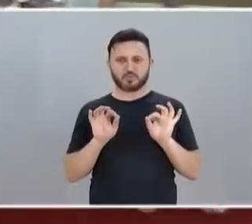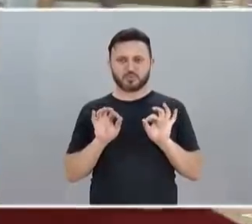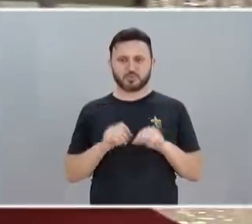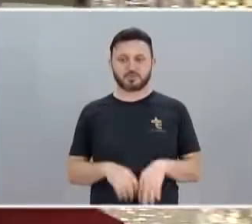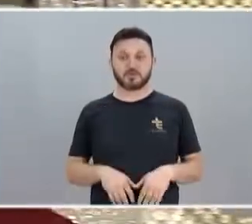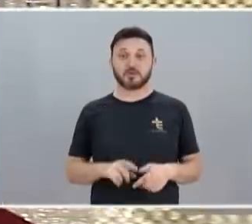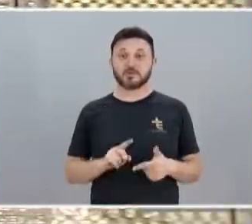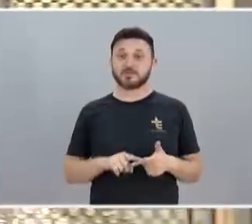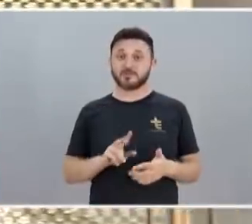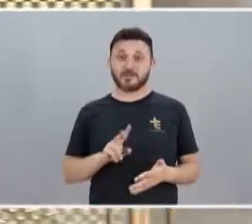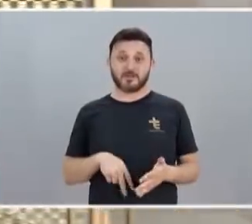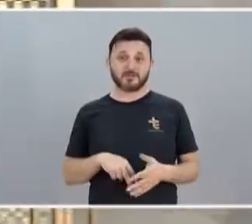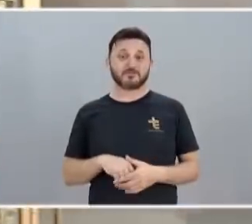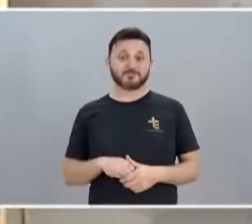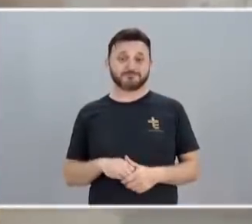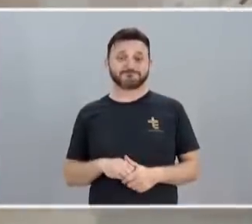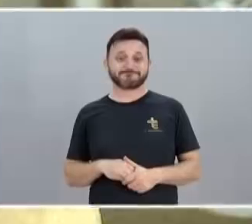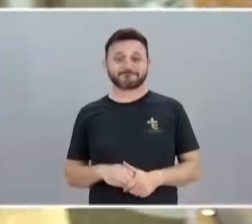Segunda leitura.